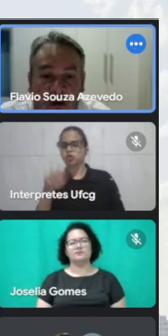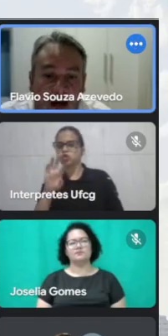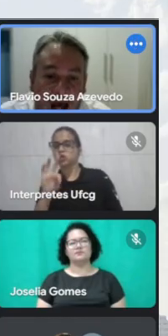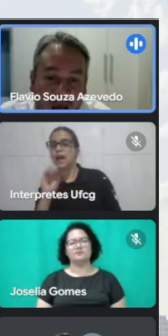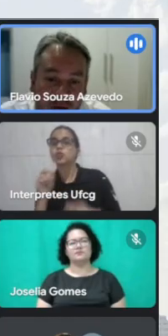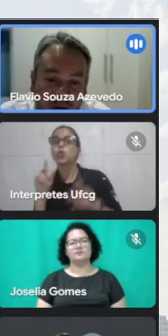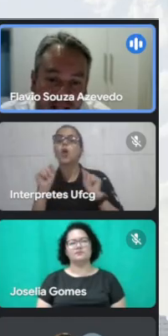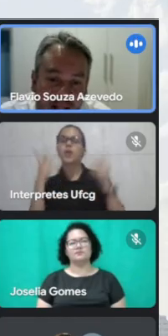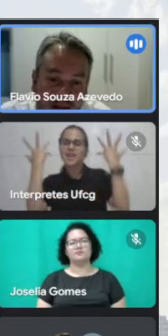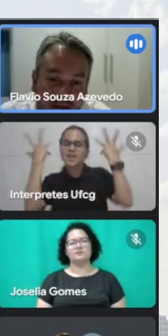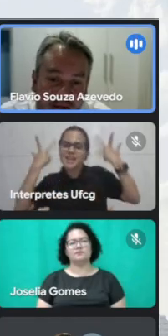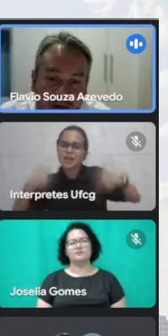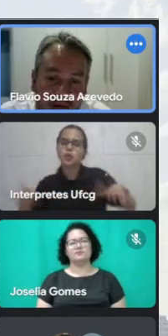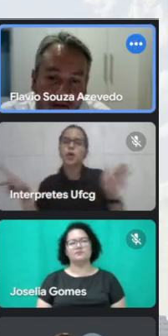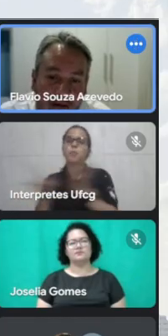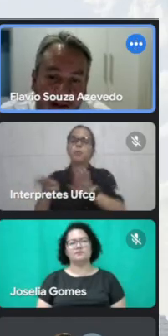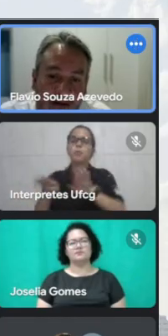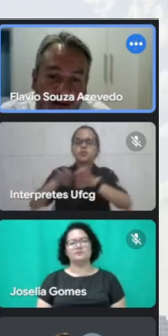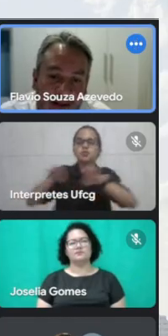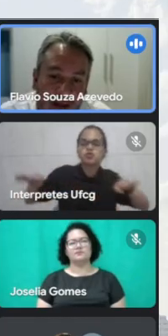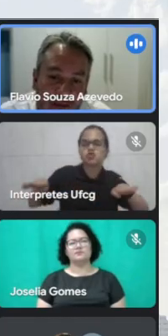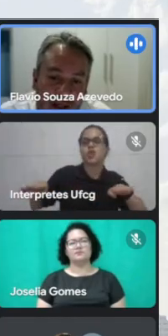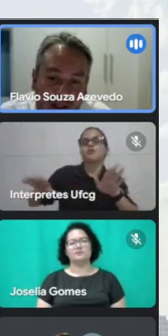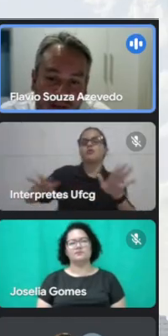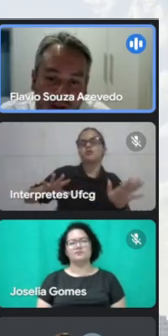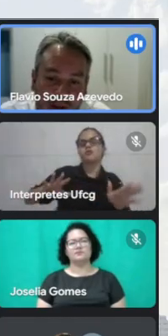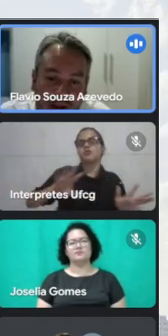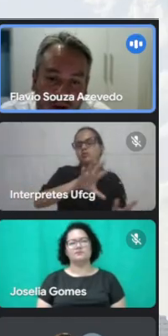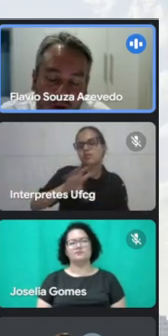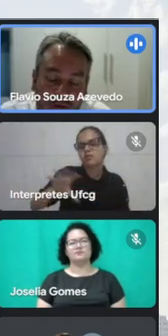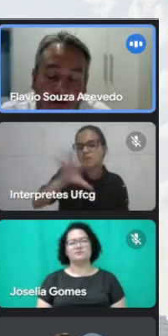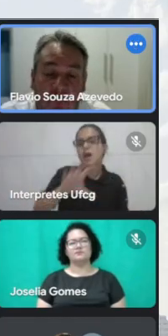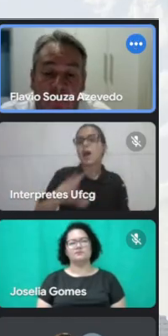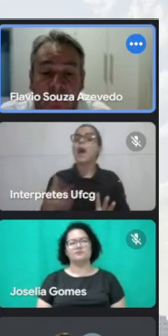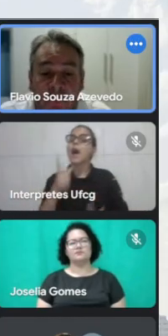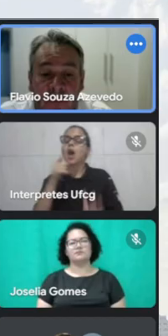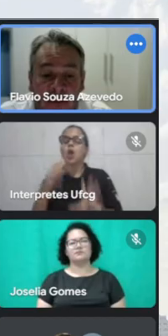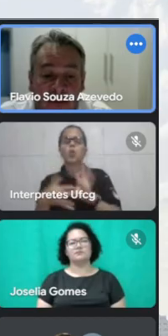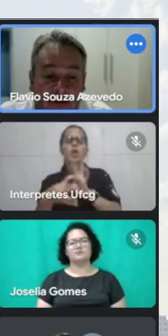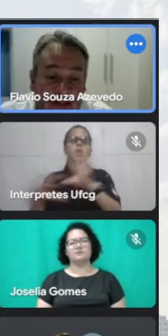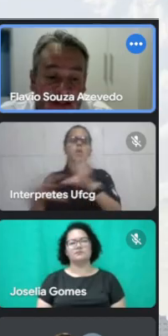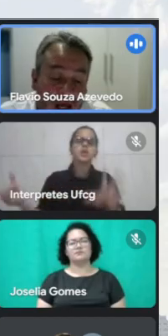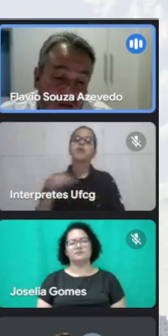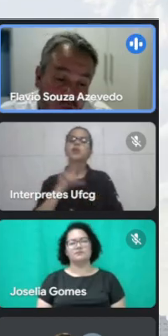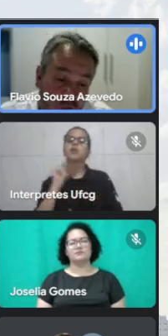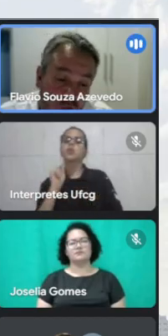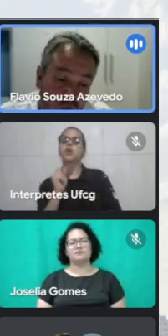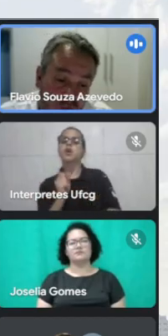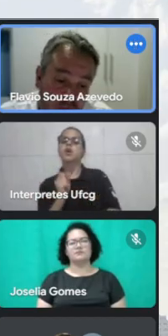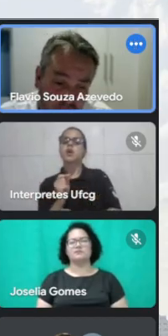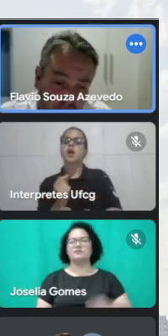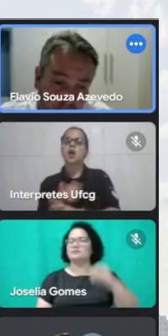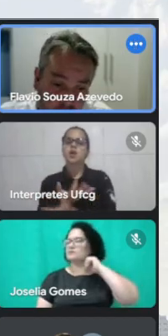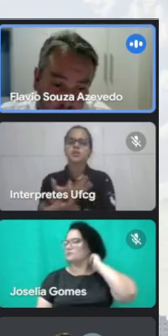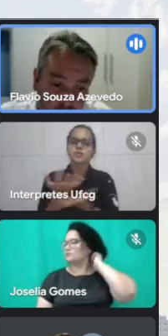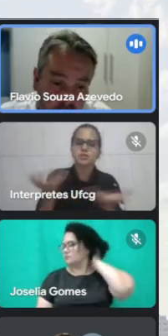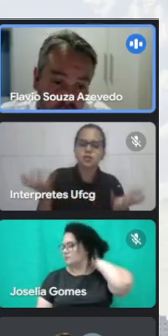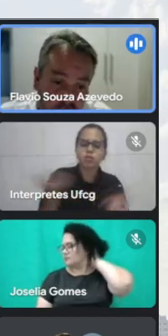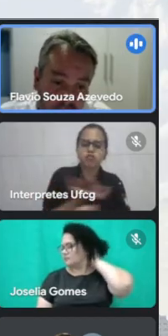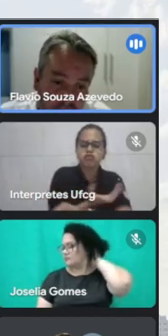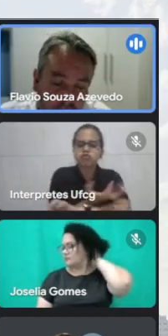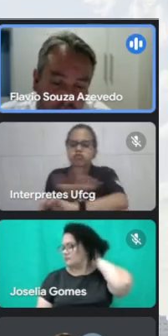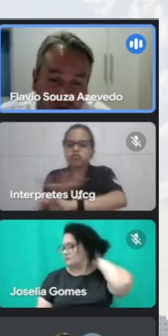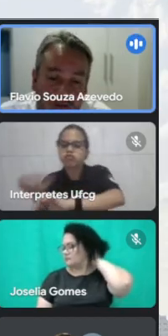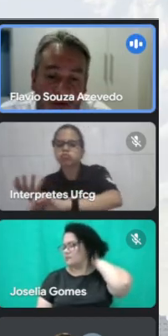região, a água está livre, né, e temos aí as plantas macrófitas. Já no